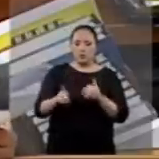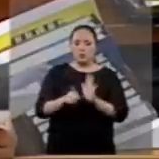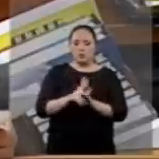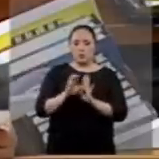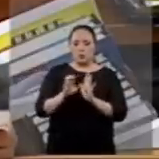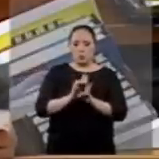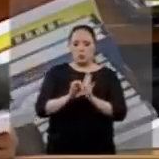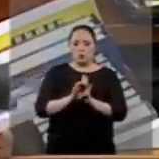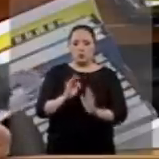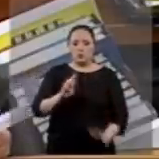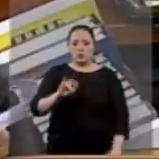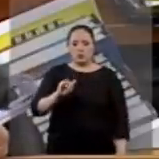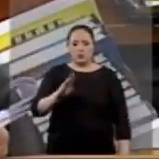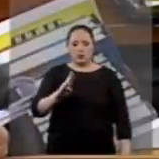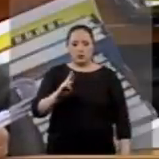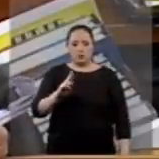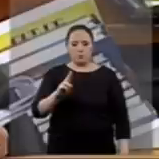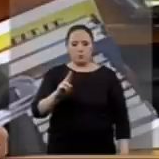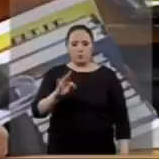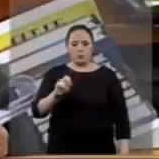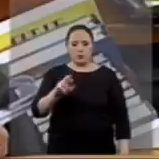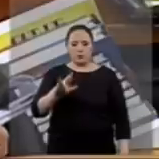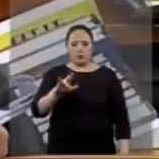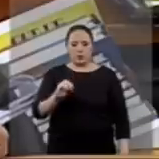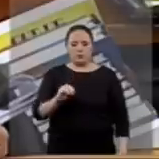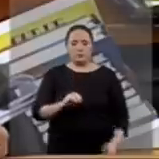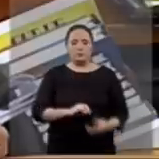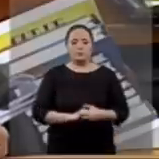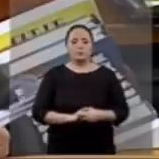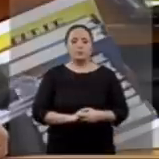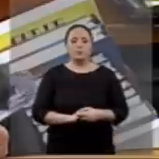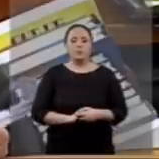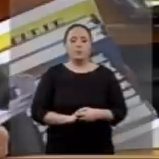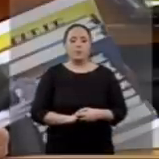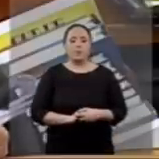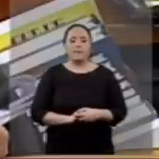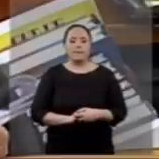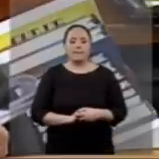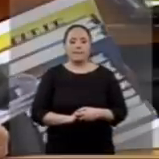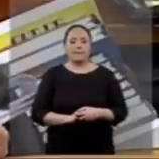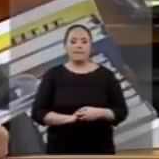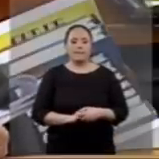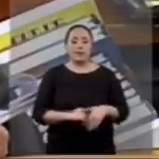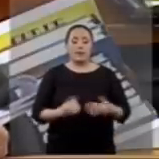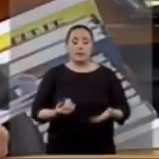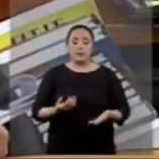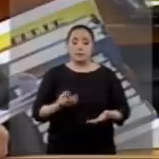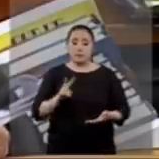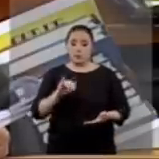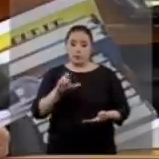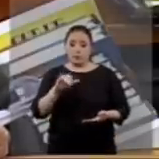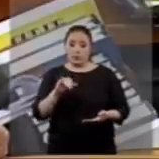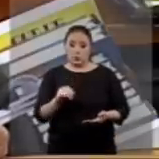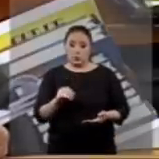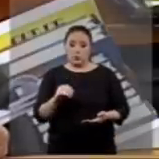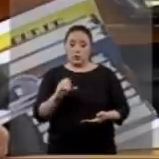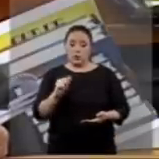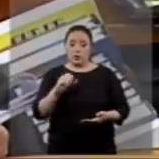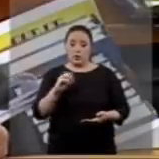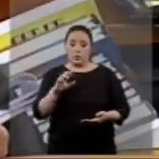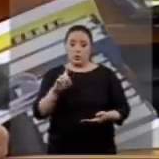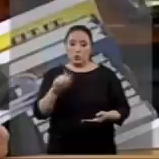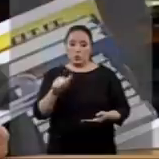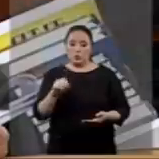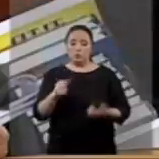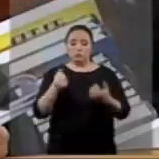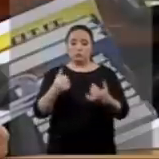Código. A insurgência da União, no que aponta vício no acordo,